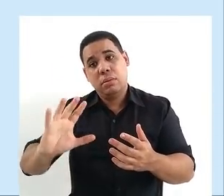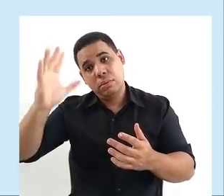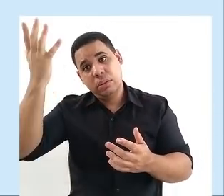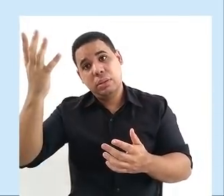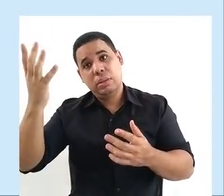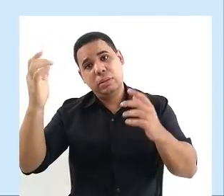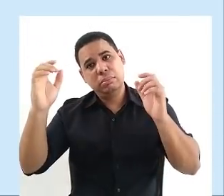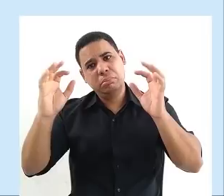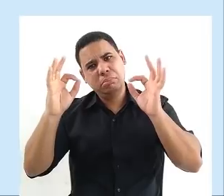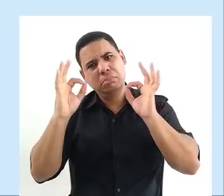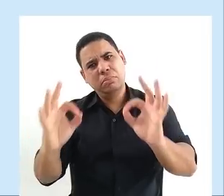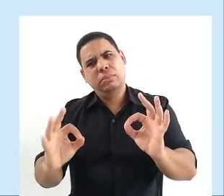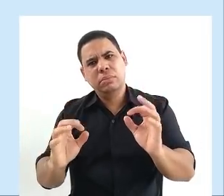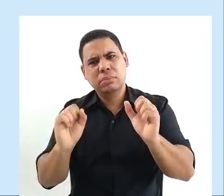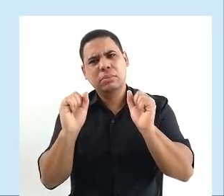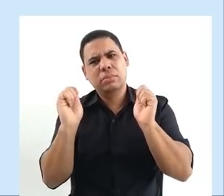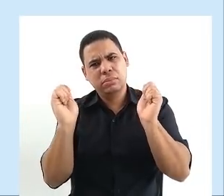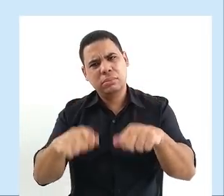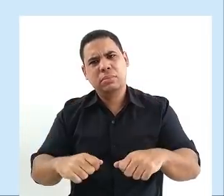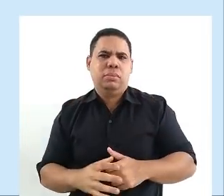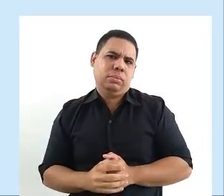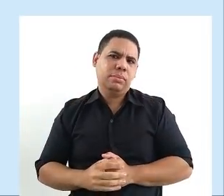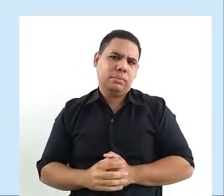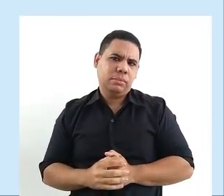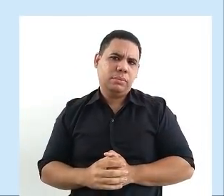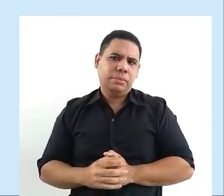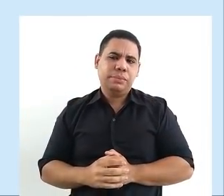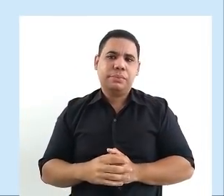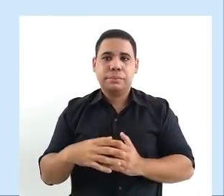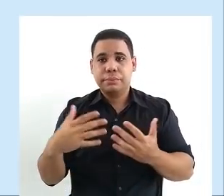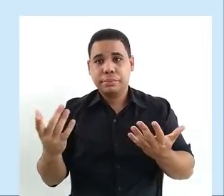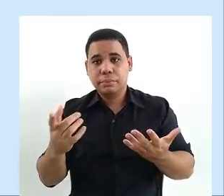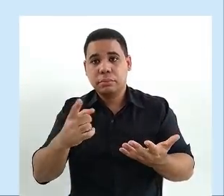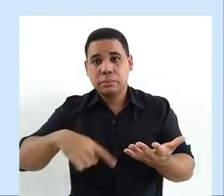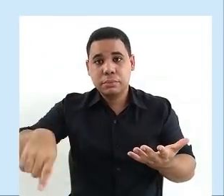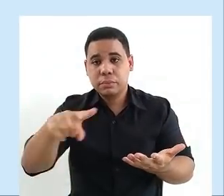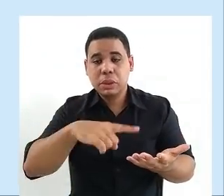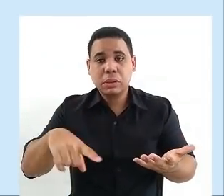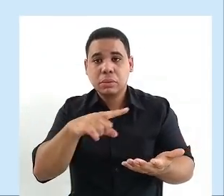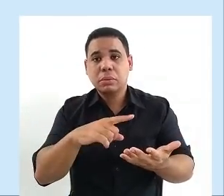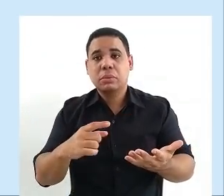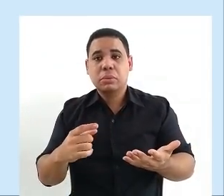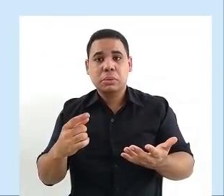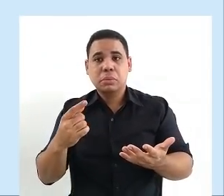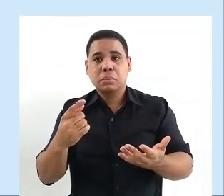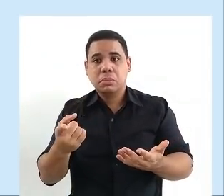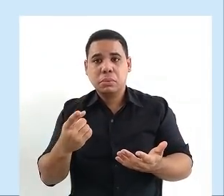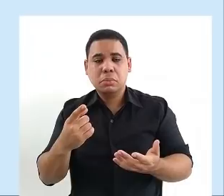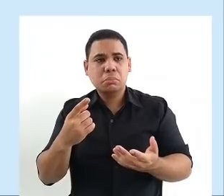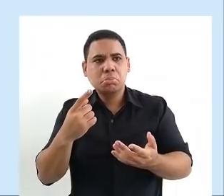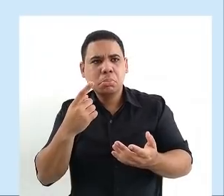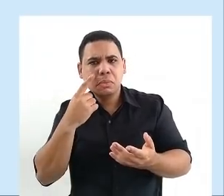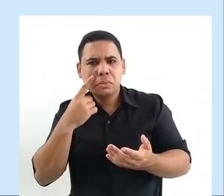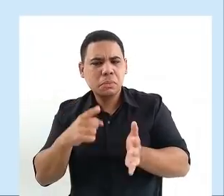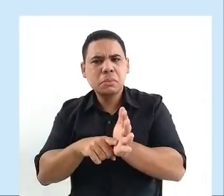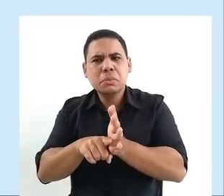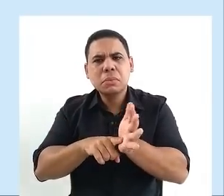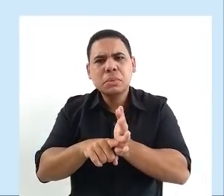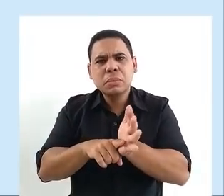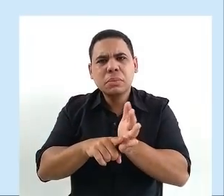que probabilidade é essa, a partir de um número, de uma quantidade. Então, vários termos que a gente vai ver que